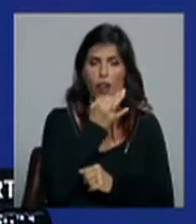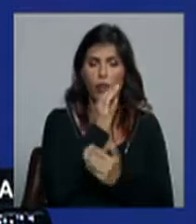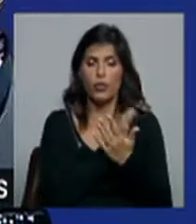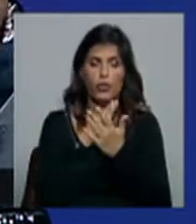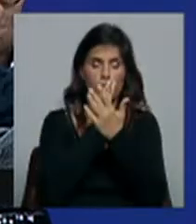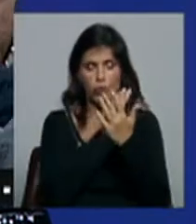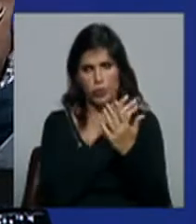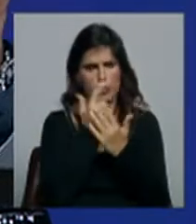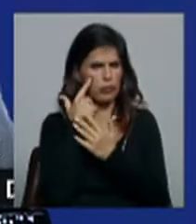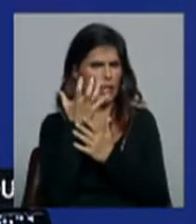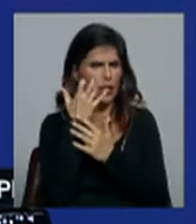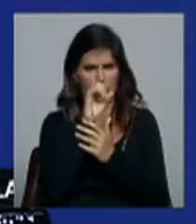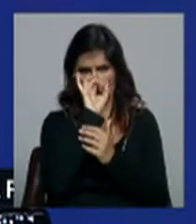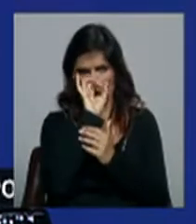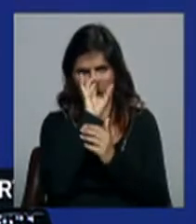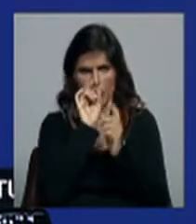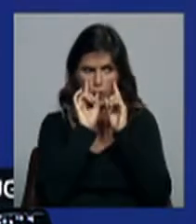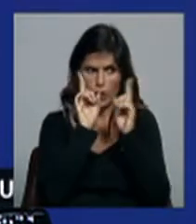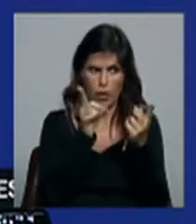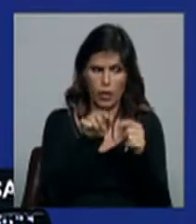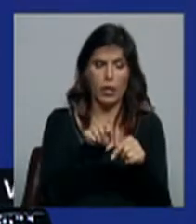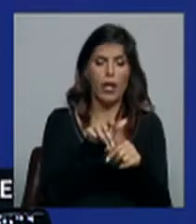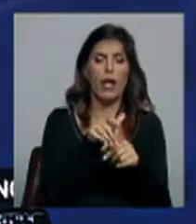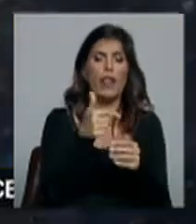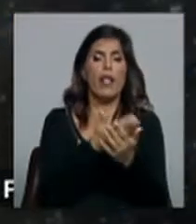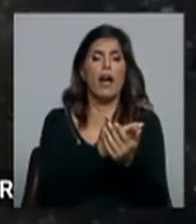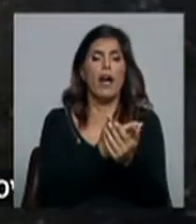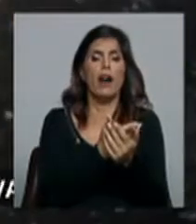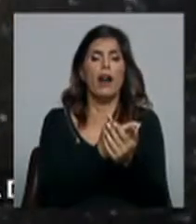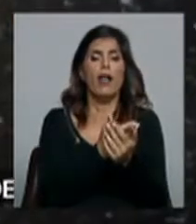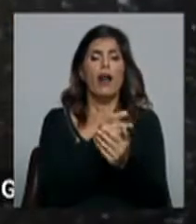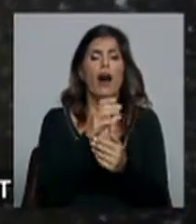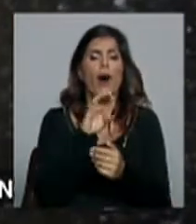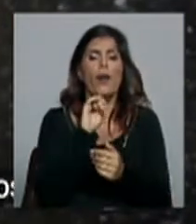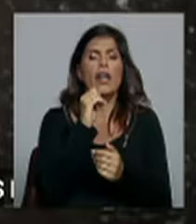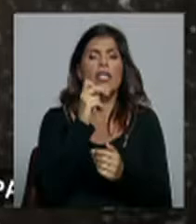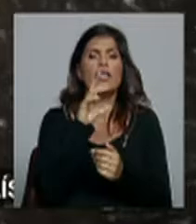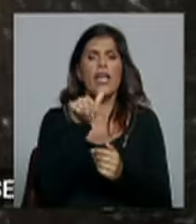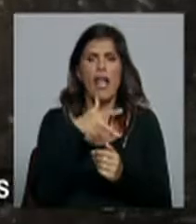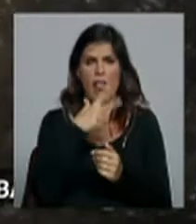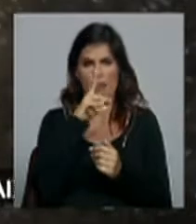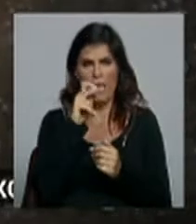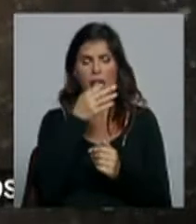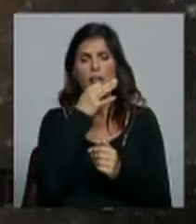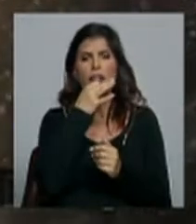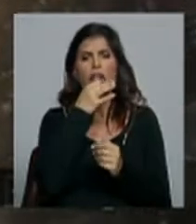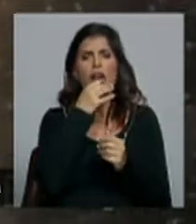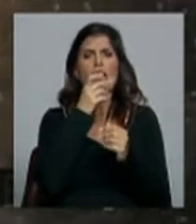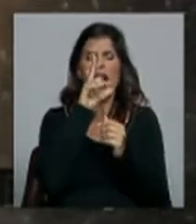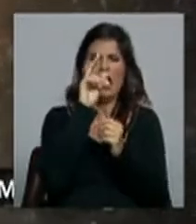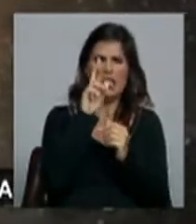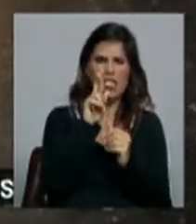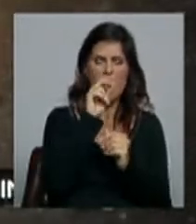absolutamente notável na sua dimensão, que nos é dada pelo telescópio espacial Chandra. Falamos em Chandra, falamos de raio-x, falamos